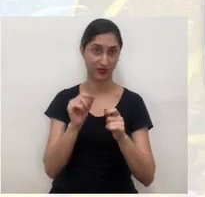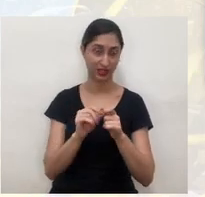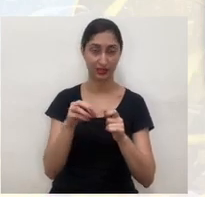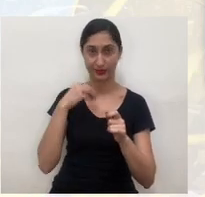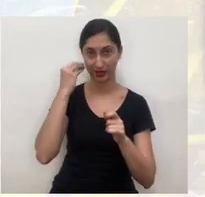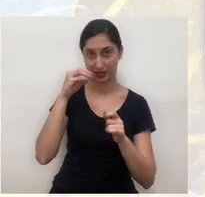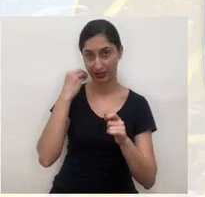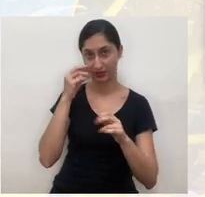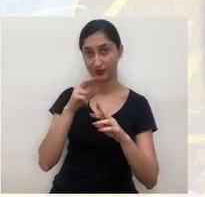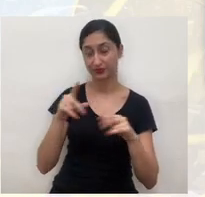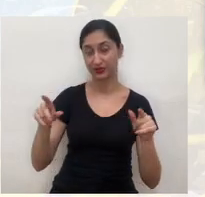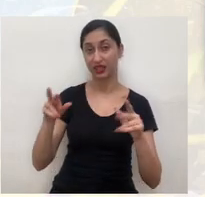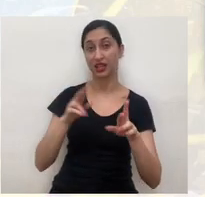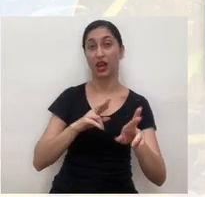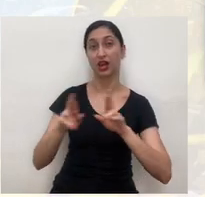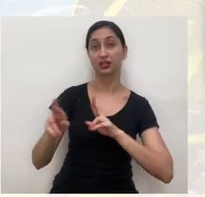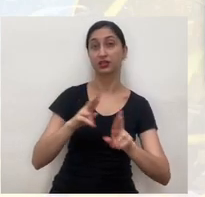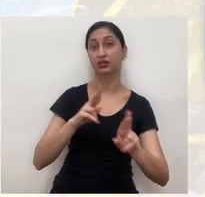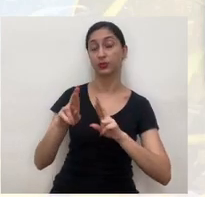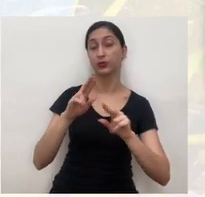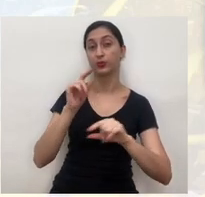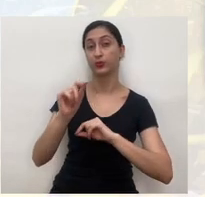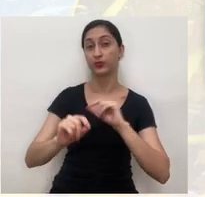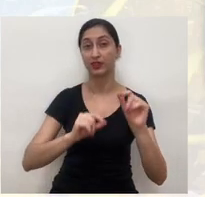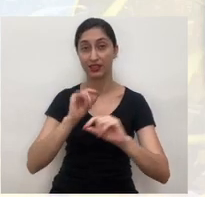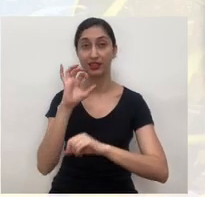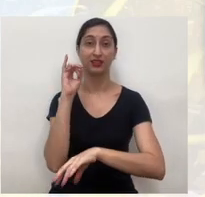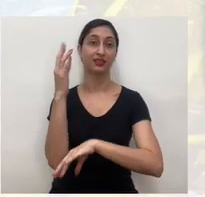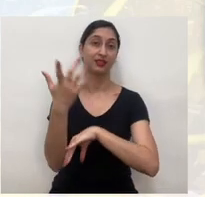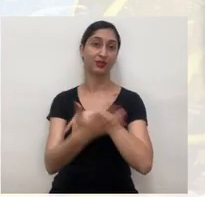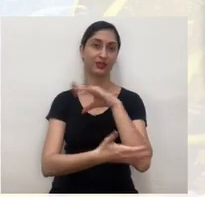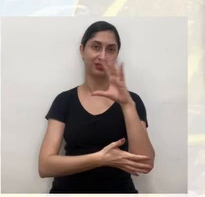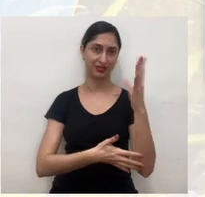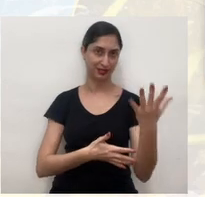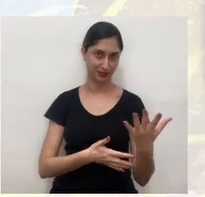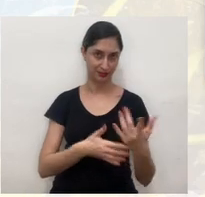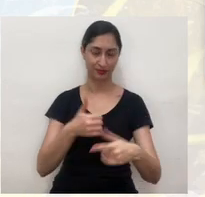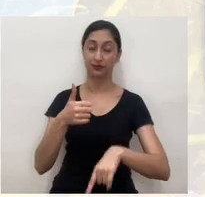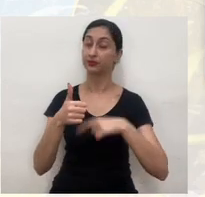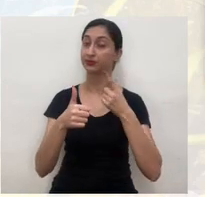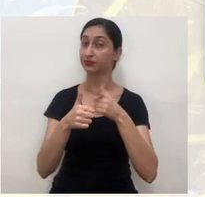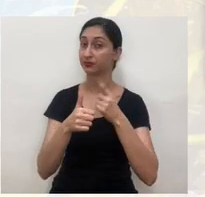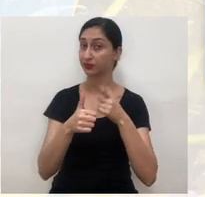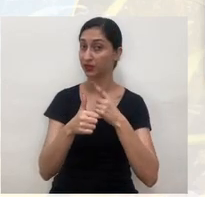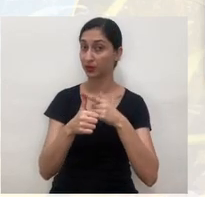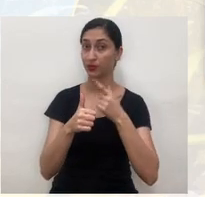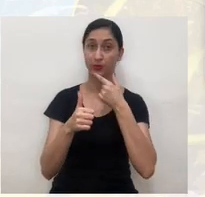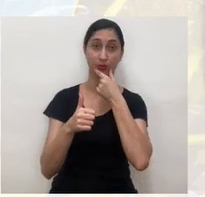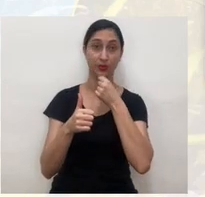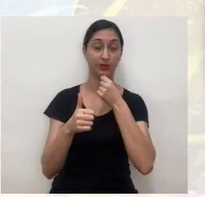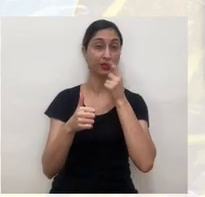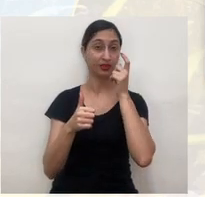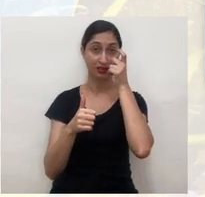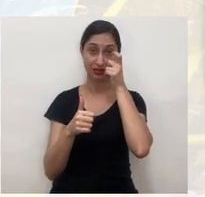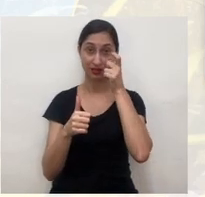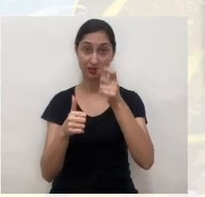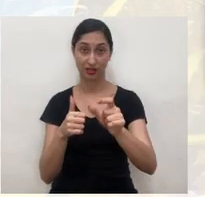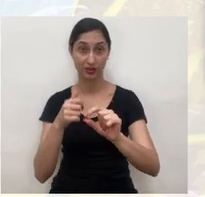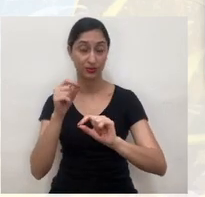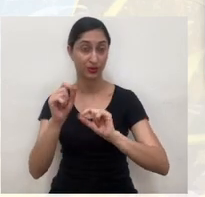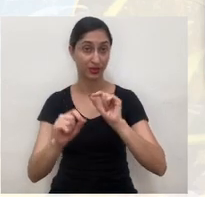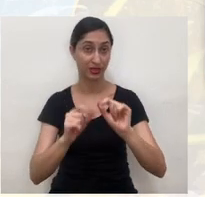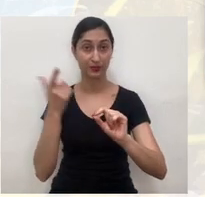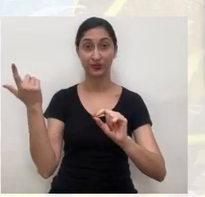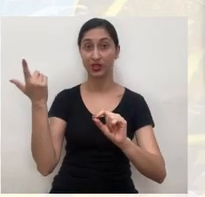experiências relacionadas com paisagismo. A primeira, ele estava interessado em aumentar os meios